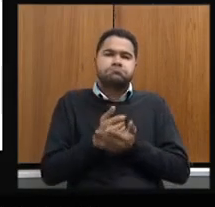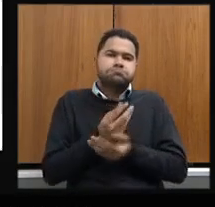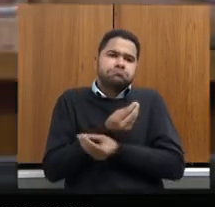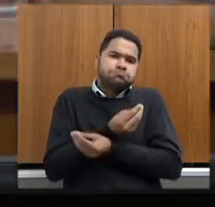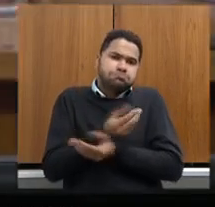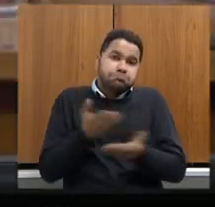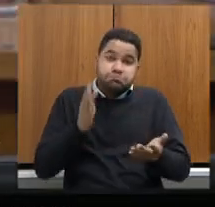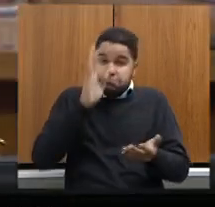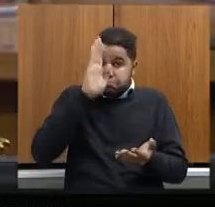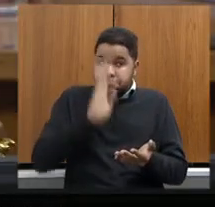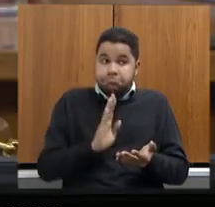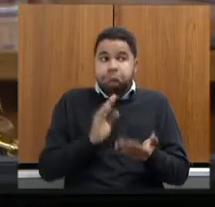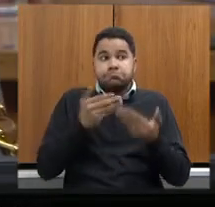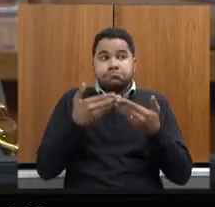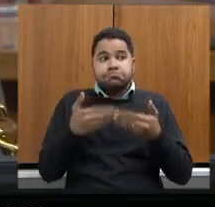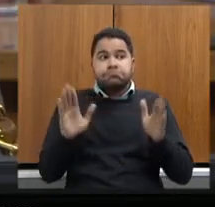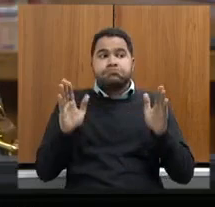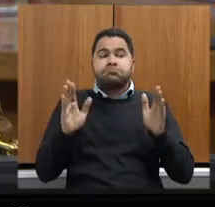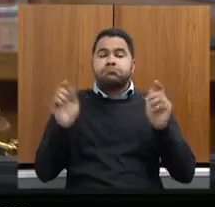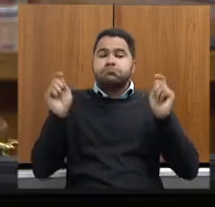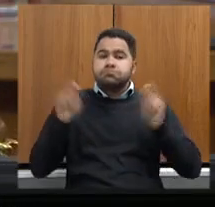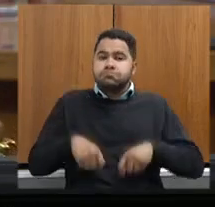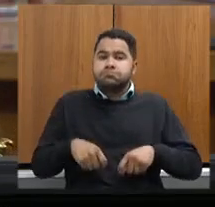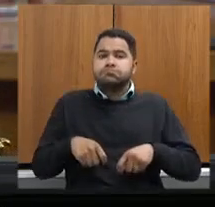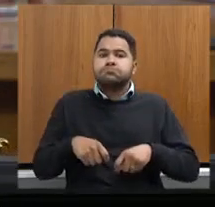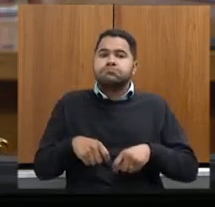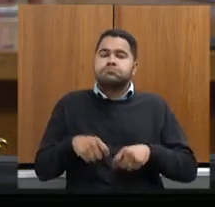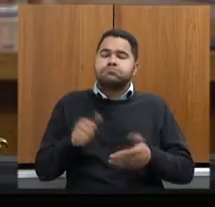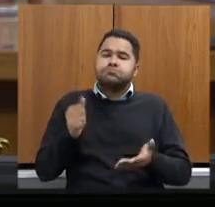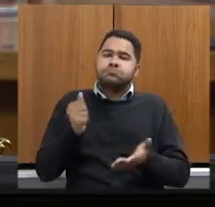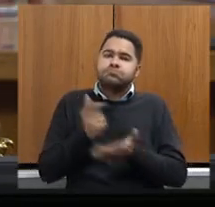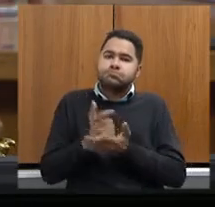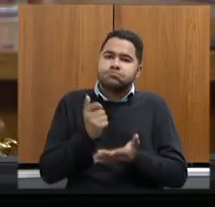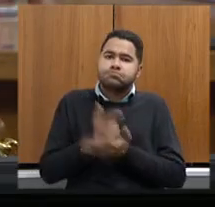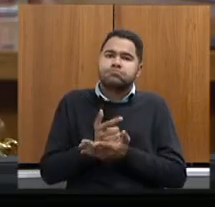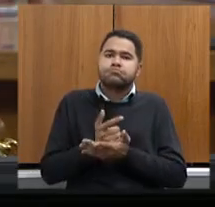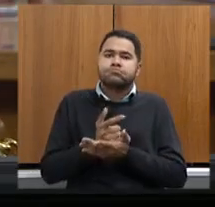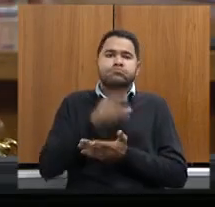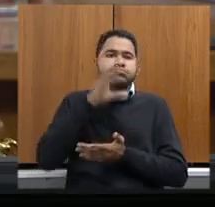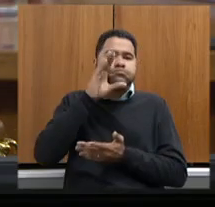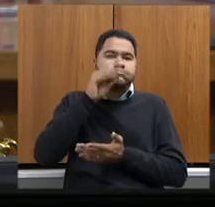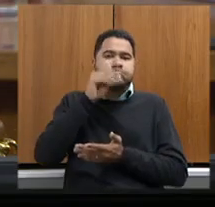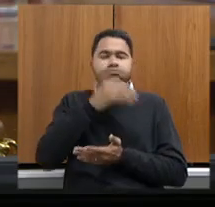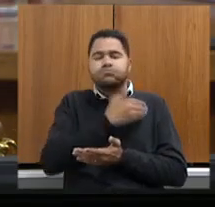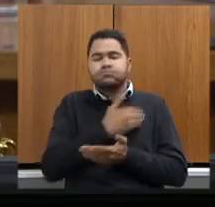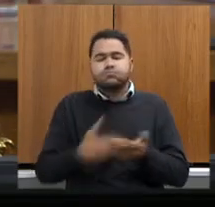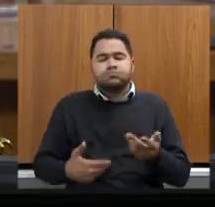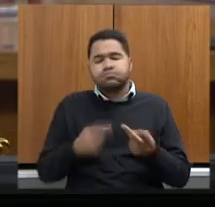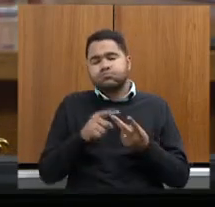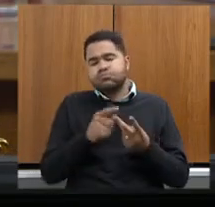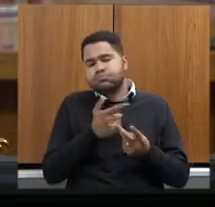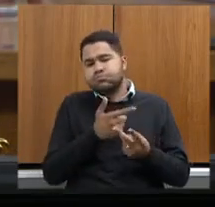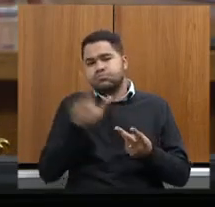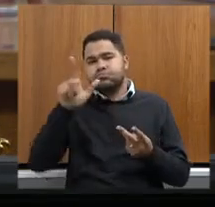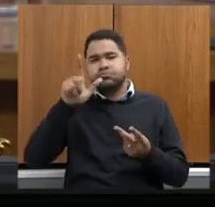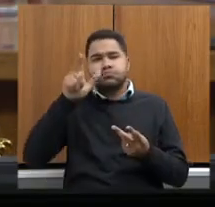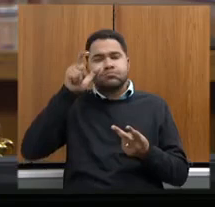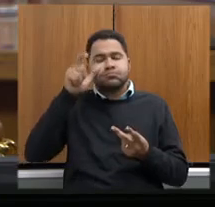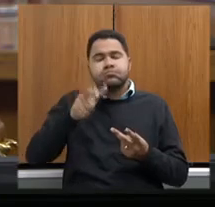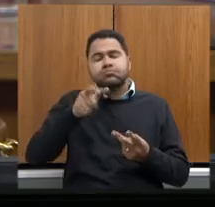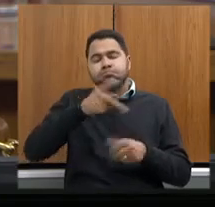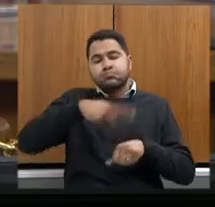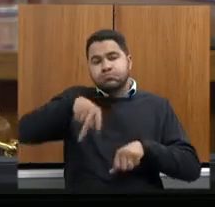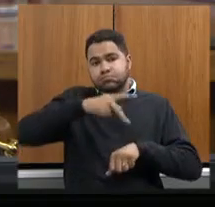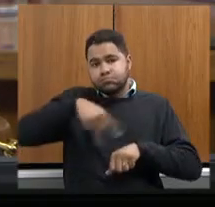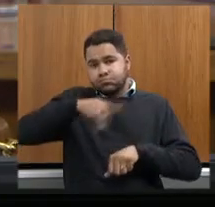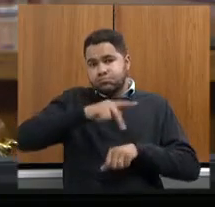de maneira gratuita e aberta capacitação em compras para servidores públicos e outros interessados em todo o país